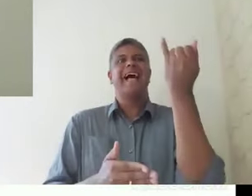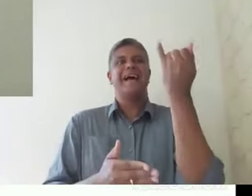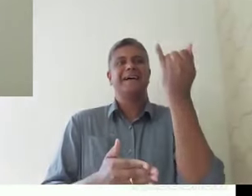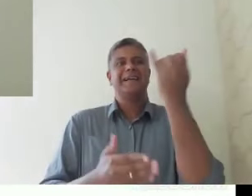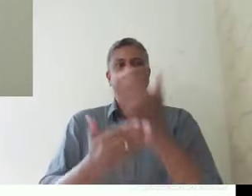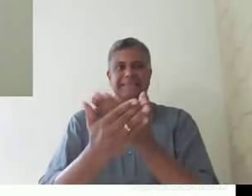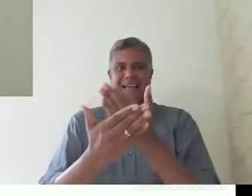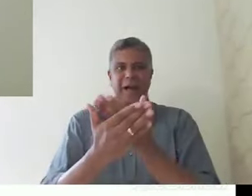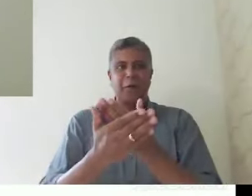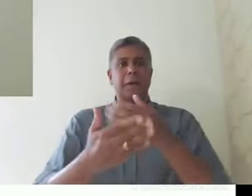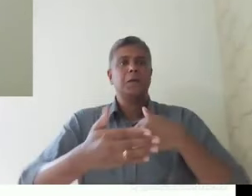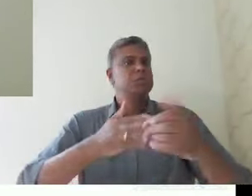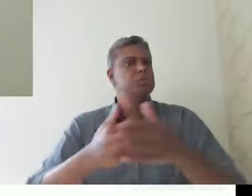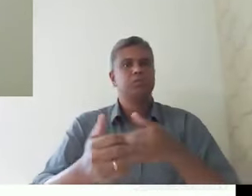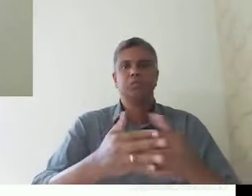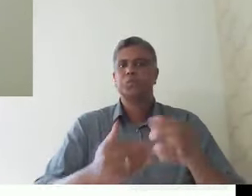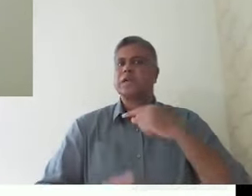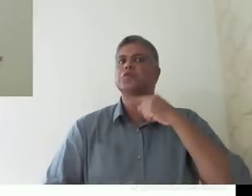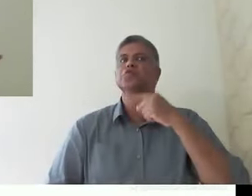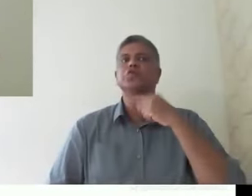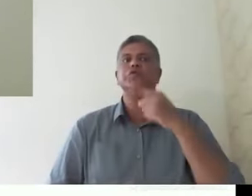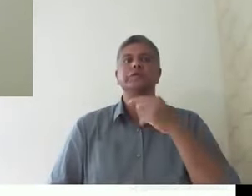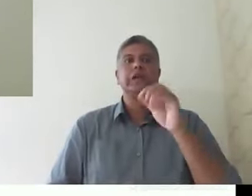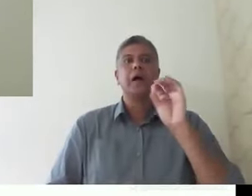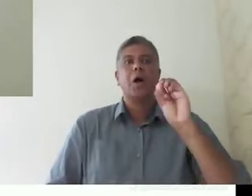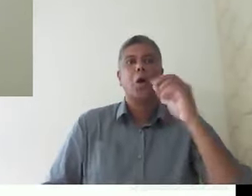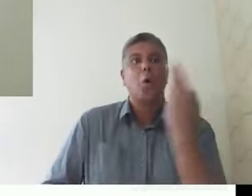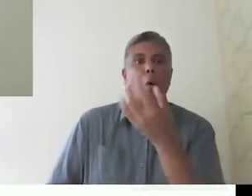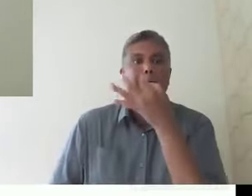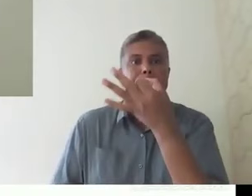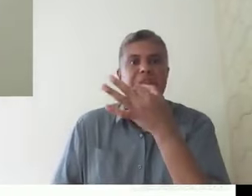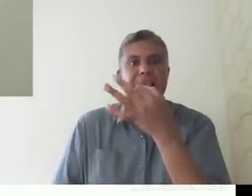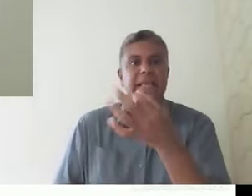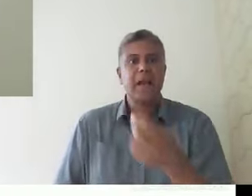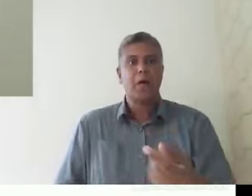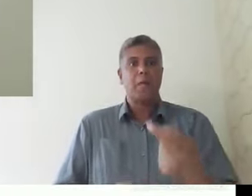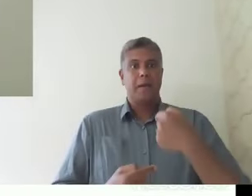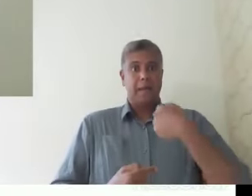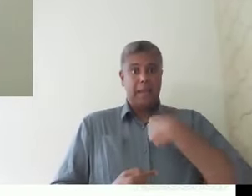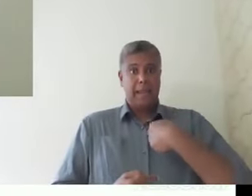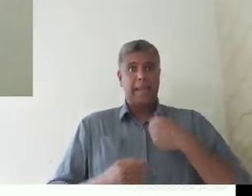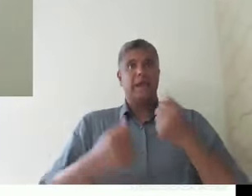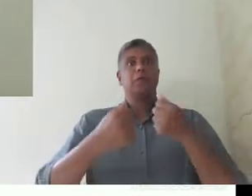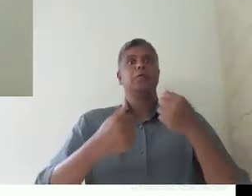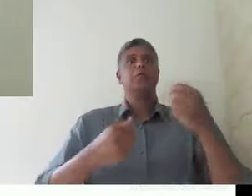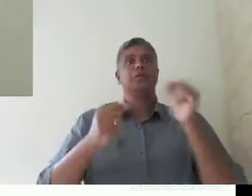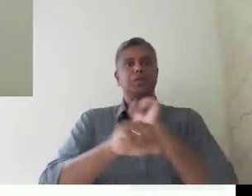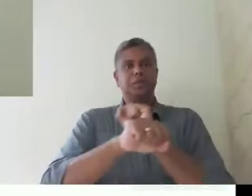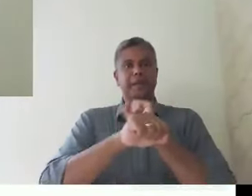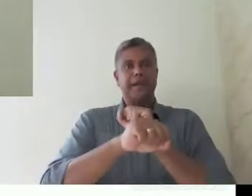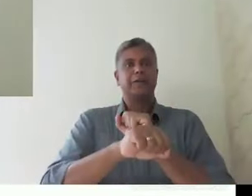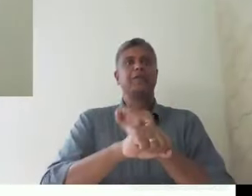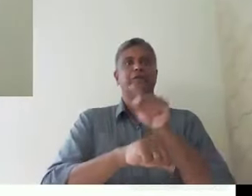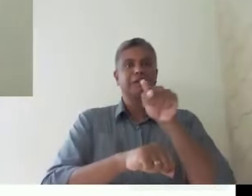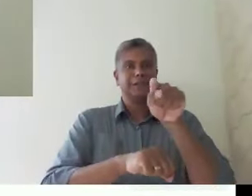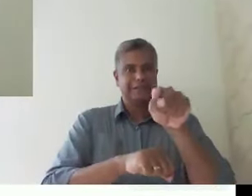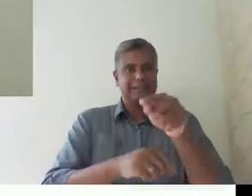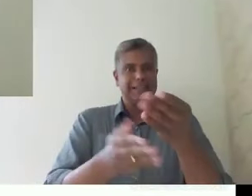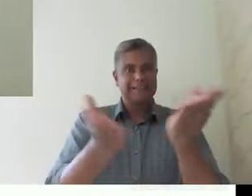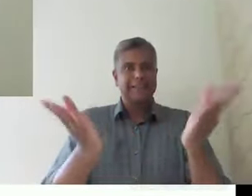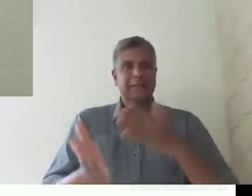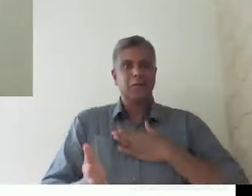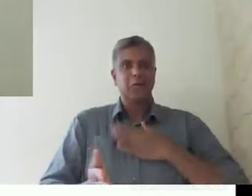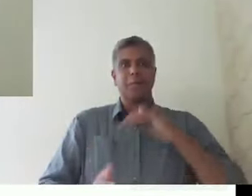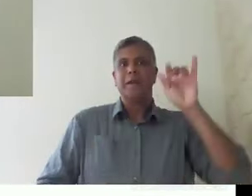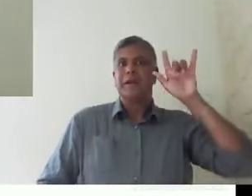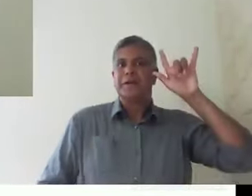utilizá-la da melhor forma possível e qualquer dúvida ou comentário que vocês queiram fazer, eu estou à disposição de